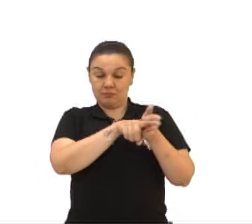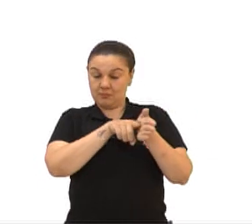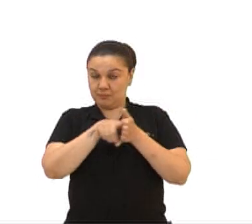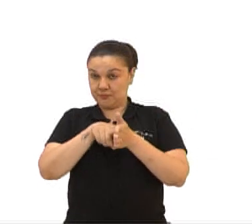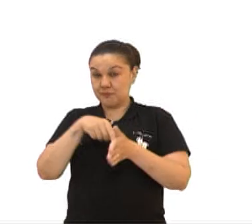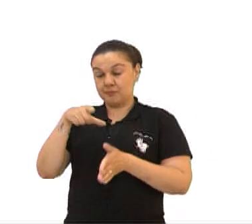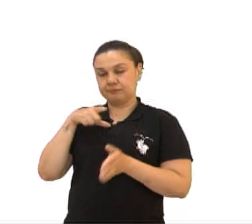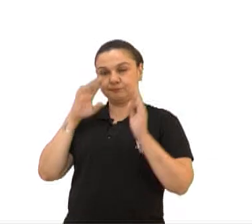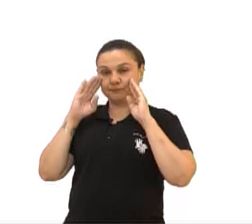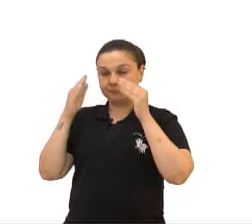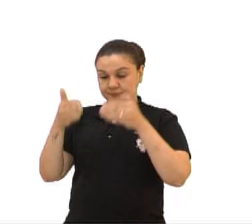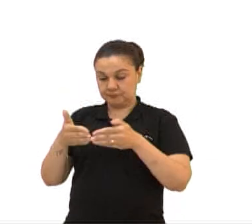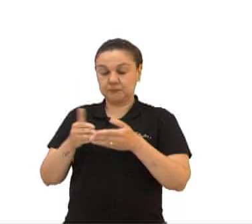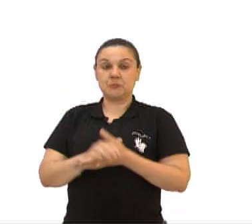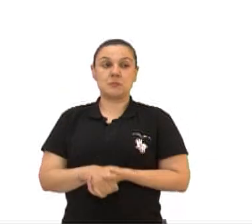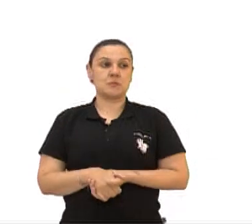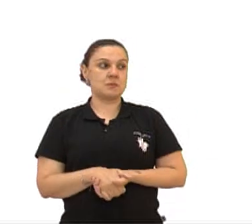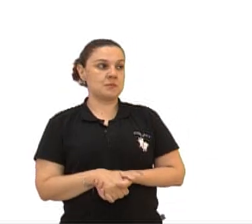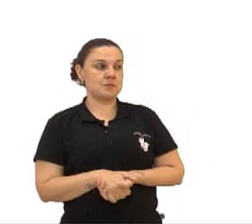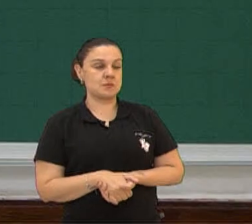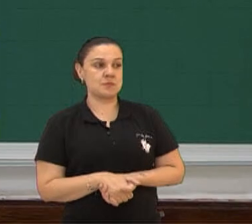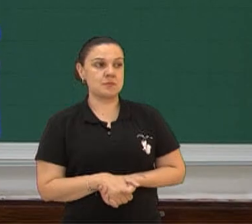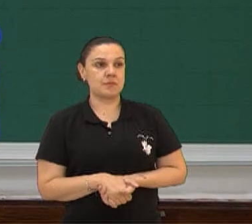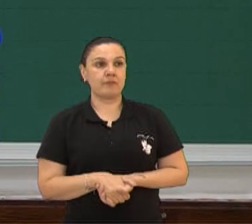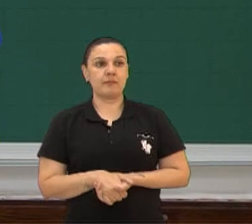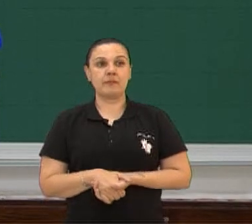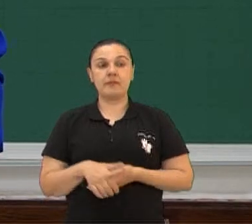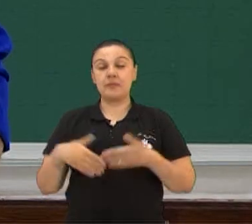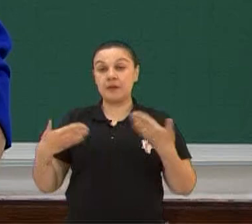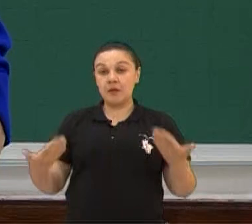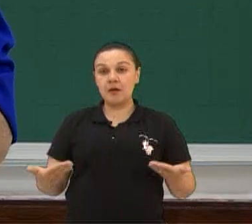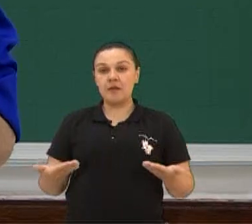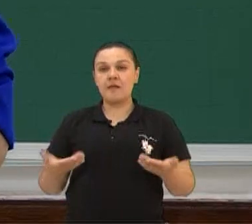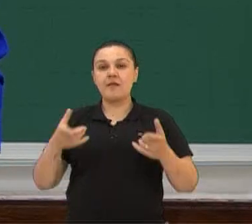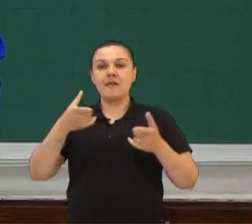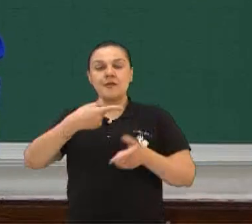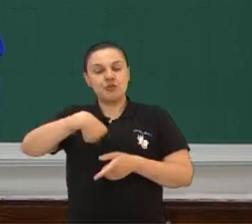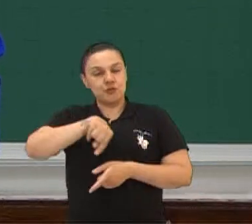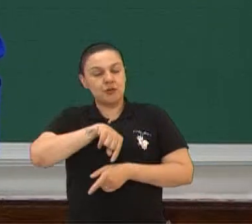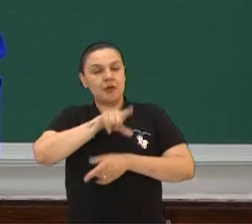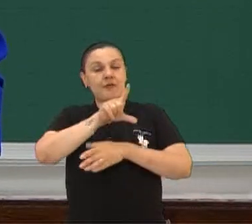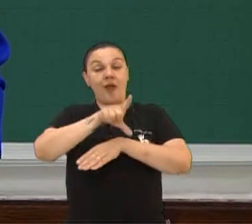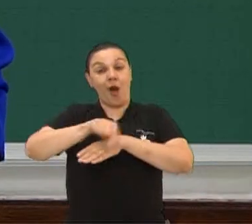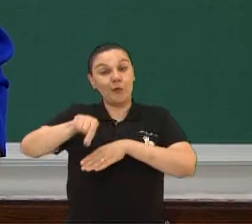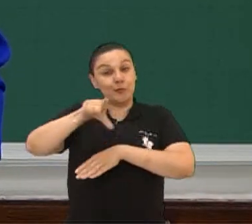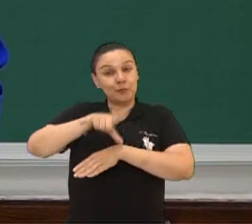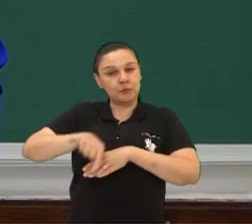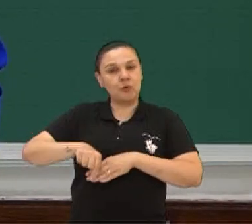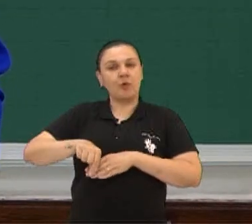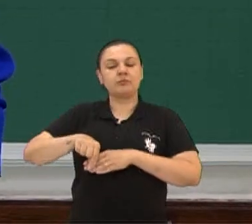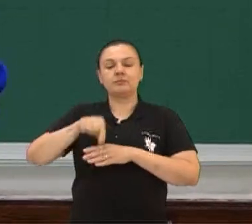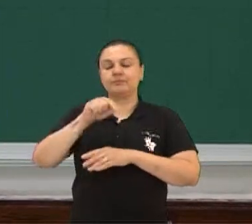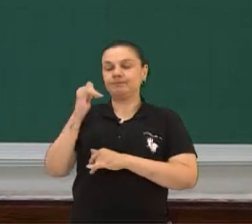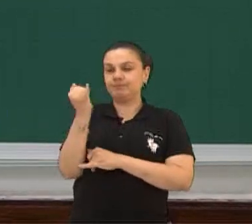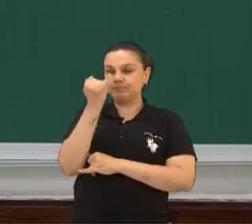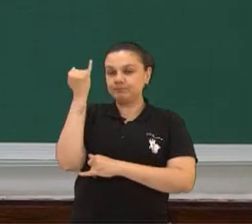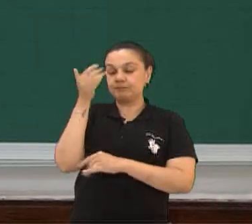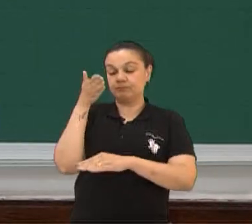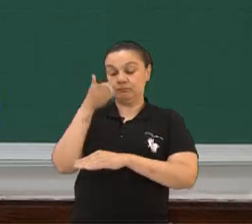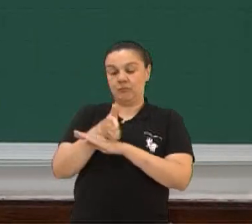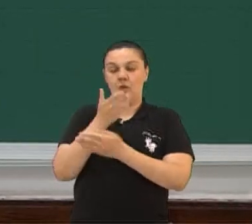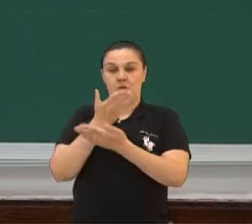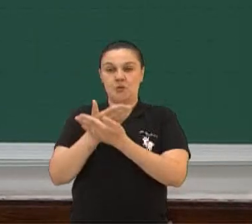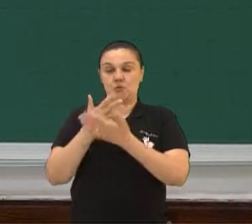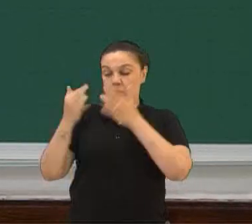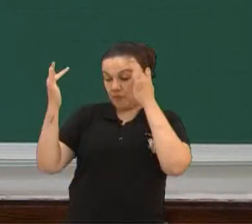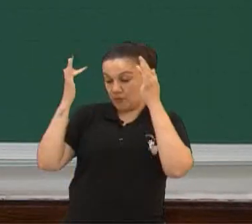que esse instituto pesquisava. Nós tivemos vários autores importantes que passaram pela escola de Frankfurt, nós